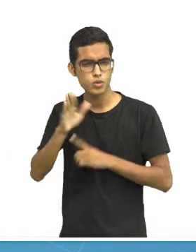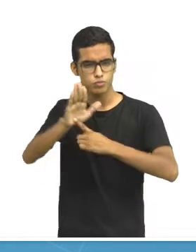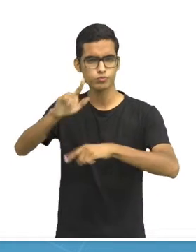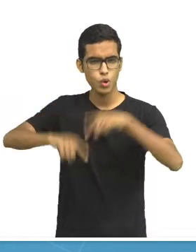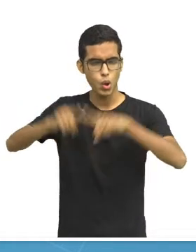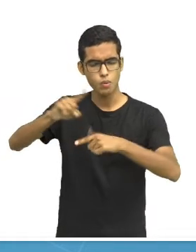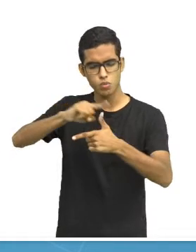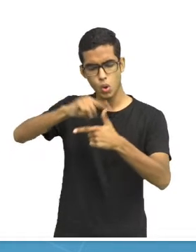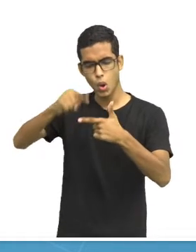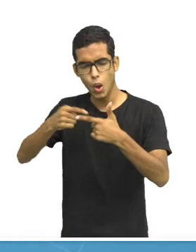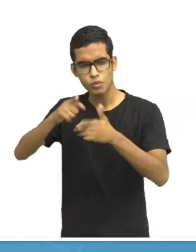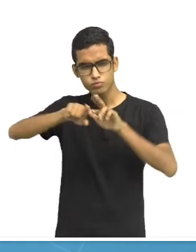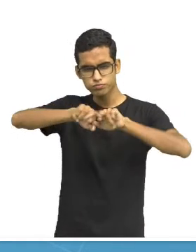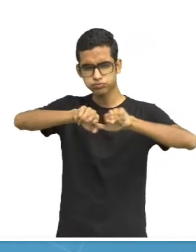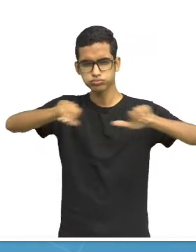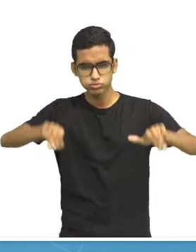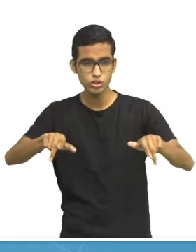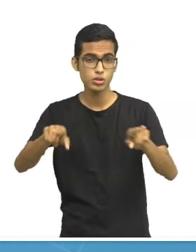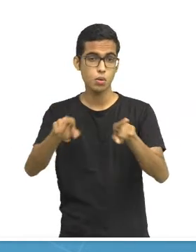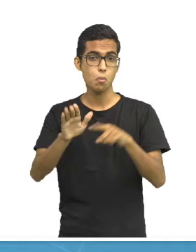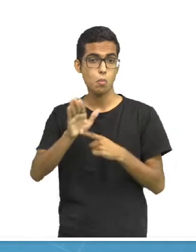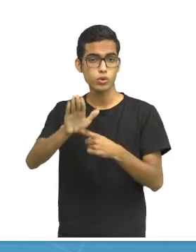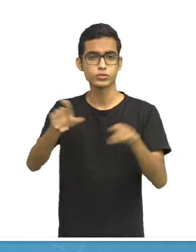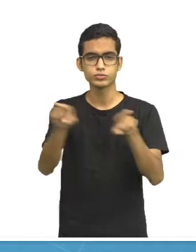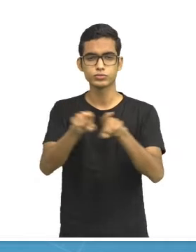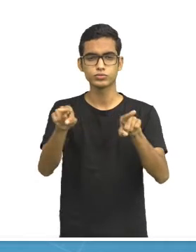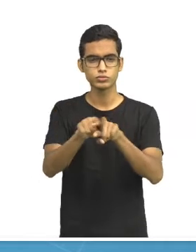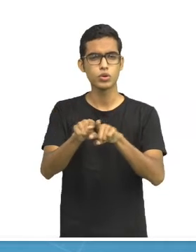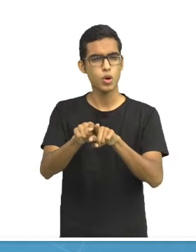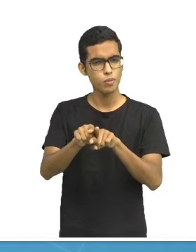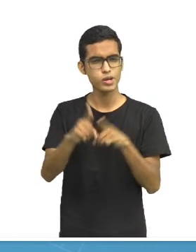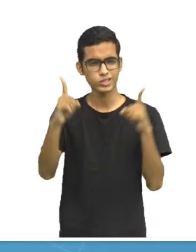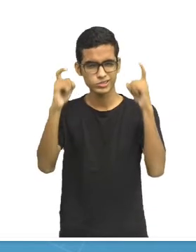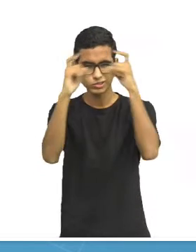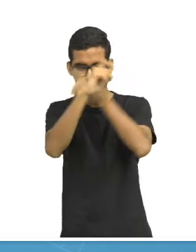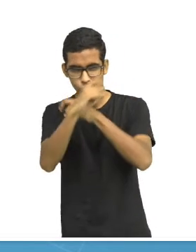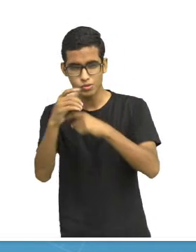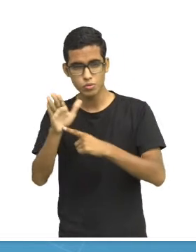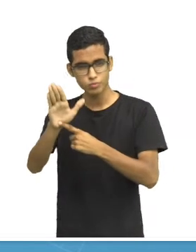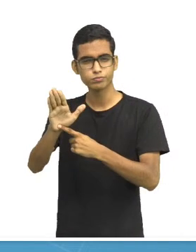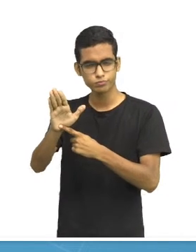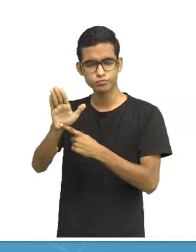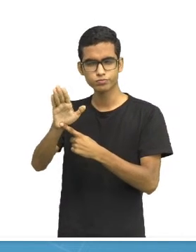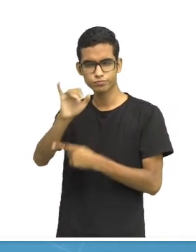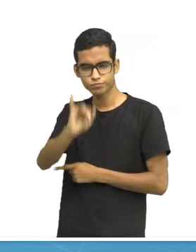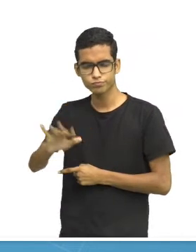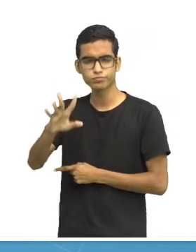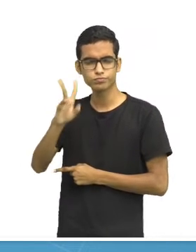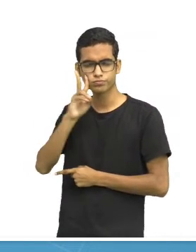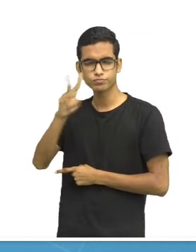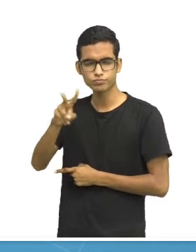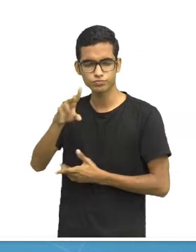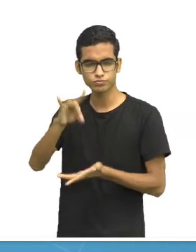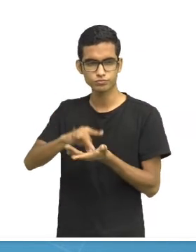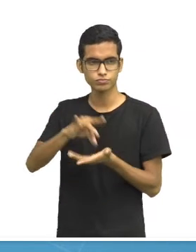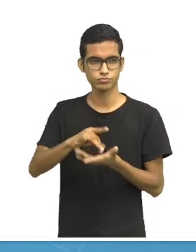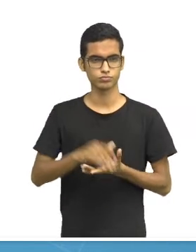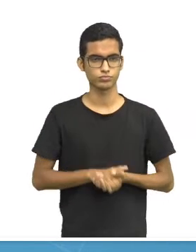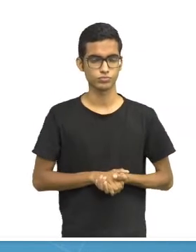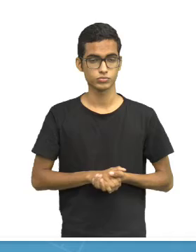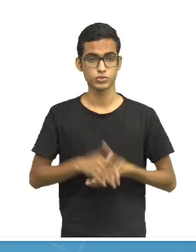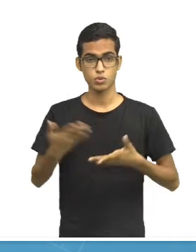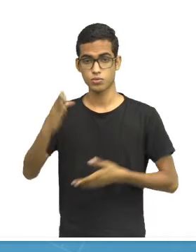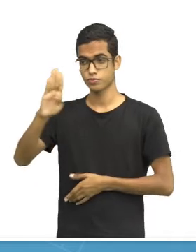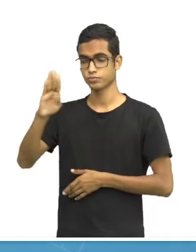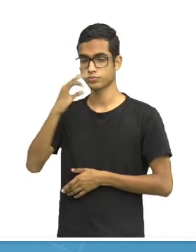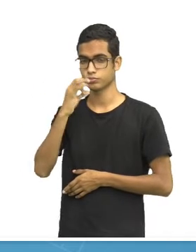os ângulos, gerando posteriormente a dificuldade de reconhecer a representação figurativa. Então, a letra B a gente pode considerar